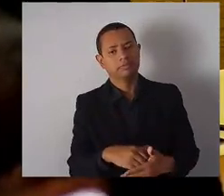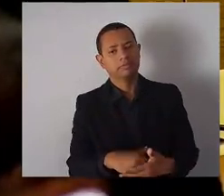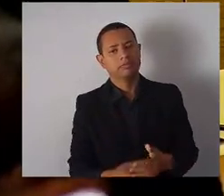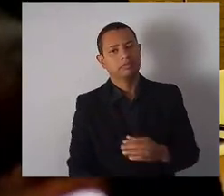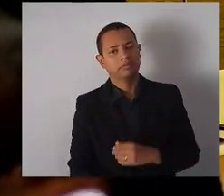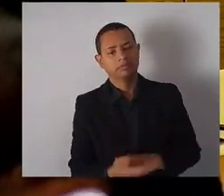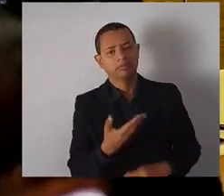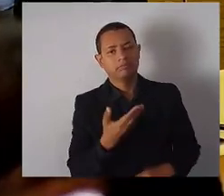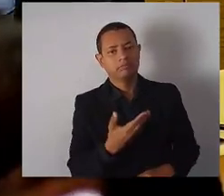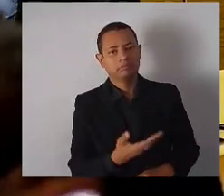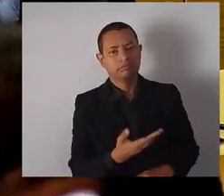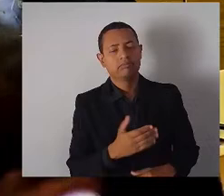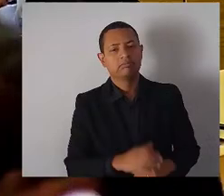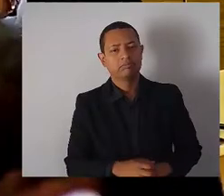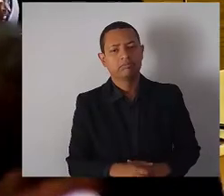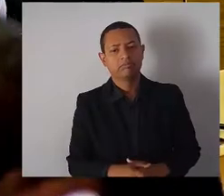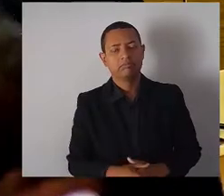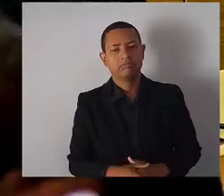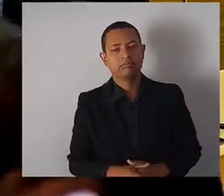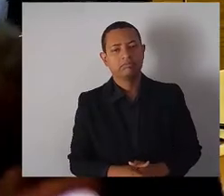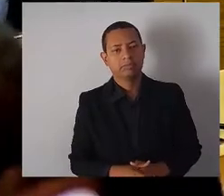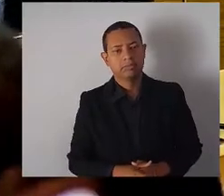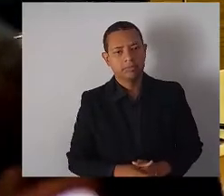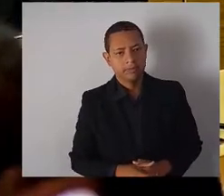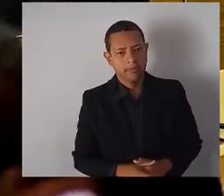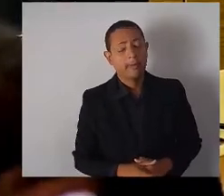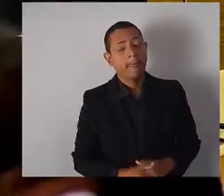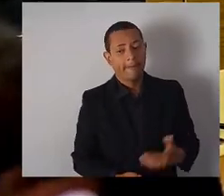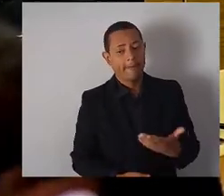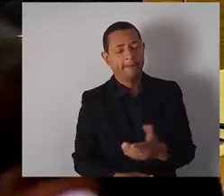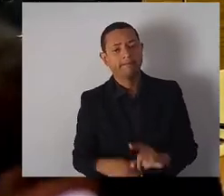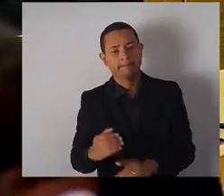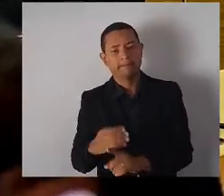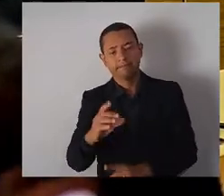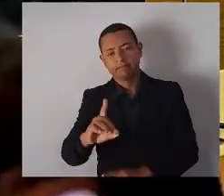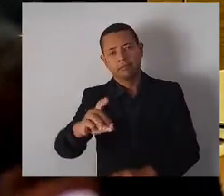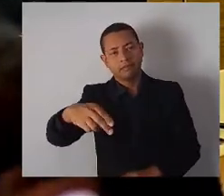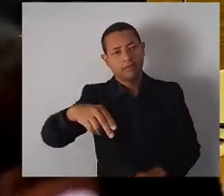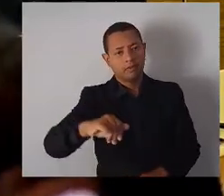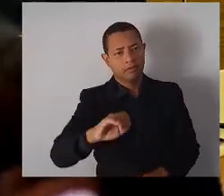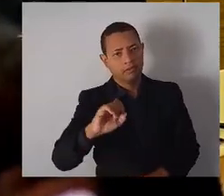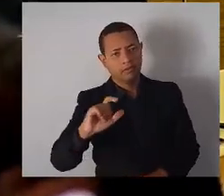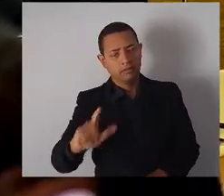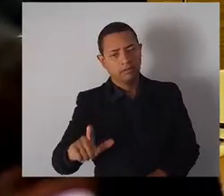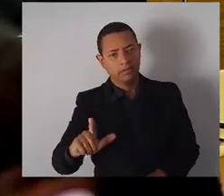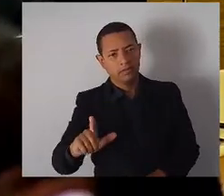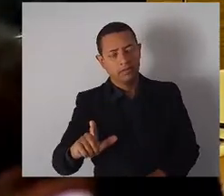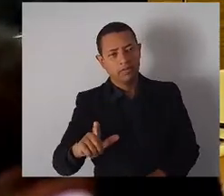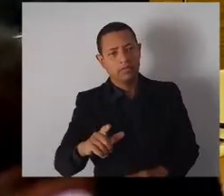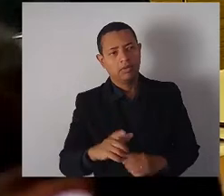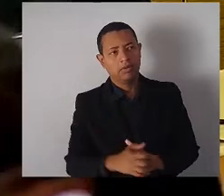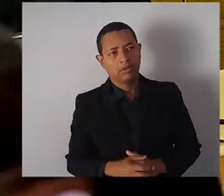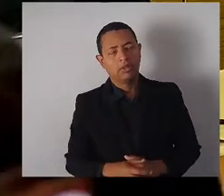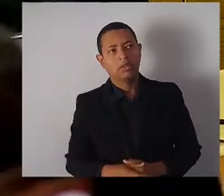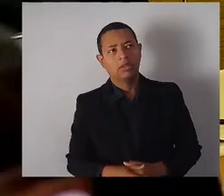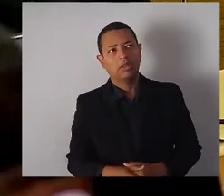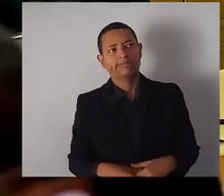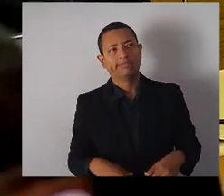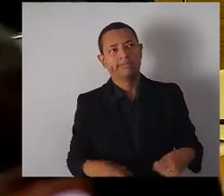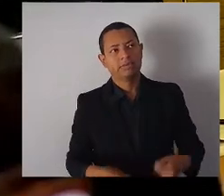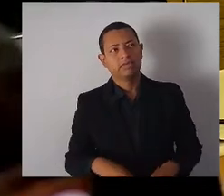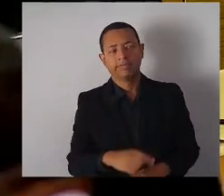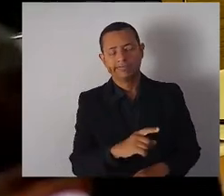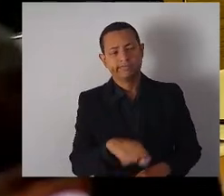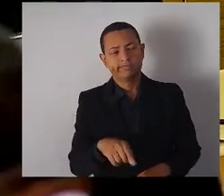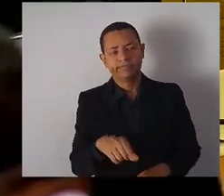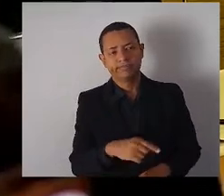pelo desembargador Daniel, no sentido de reconhecer que o processo deve ser desde logo extinto, sem resolução do mérito,